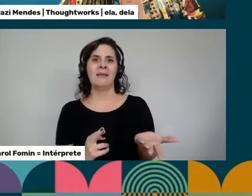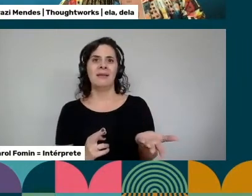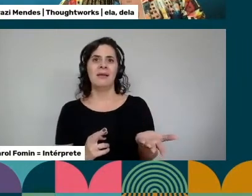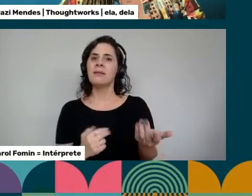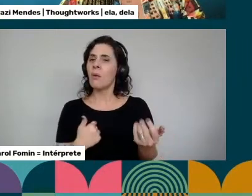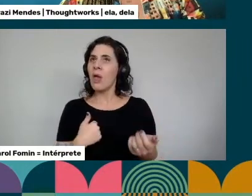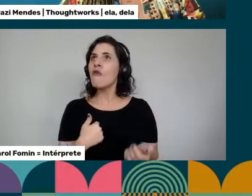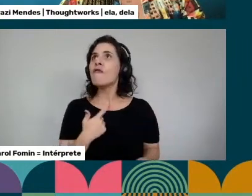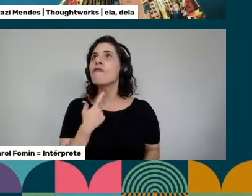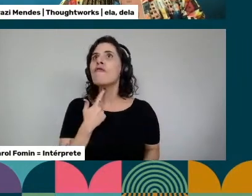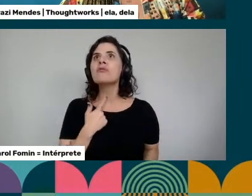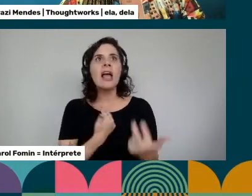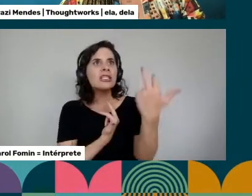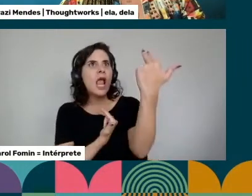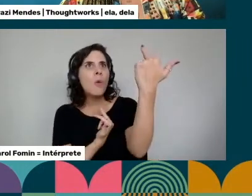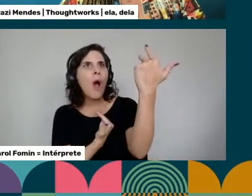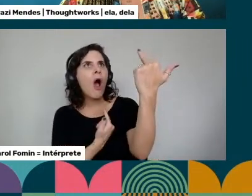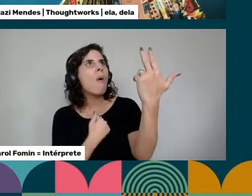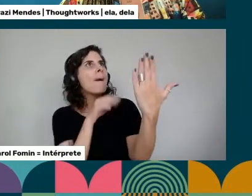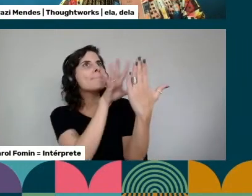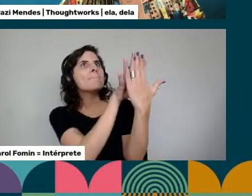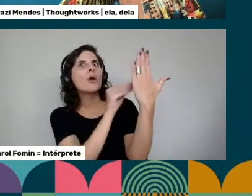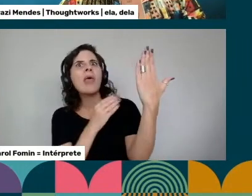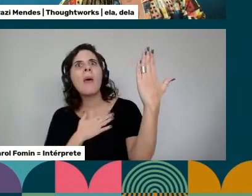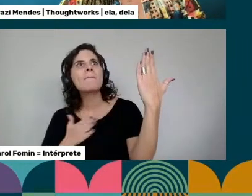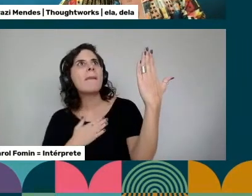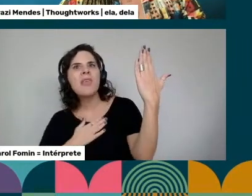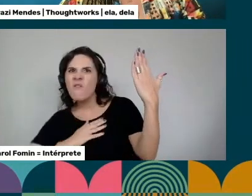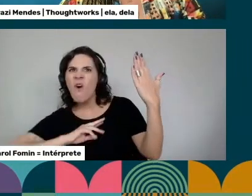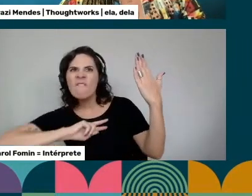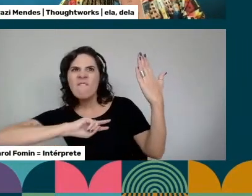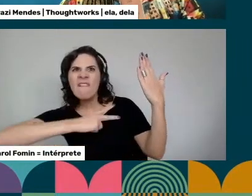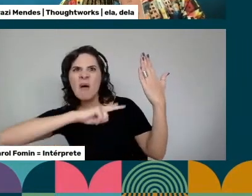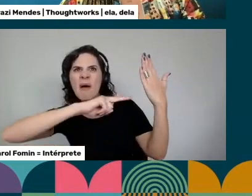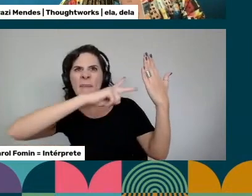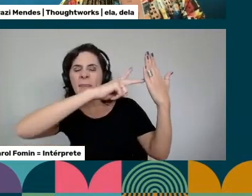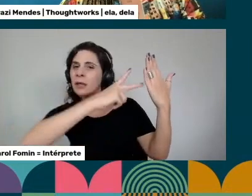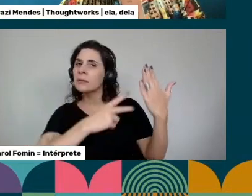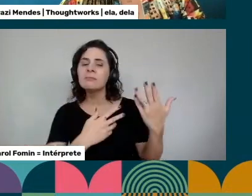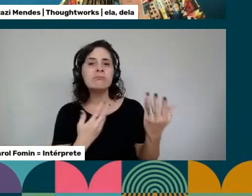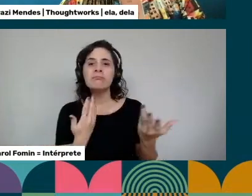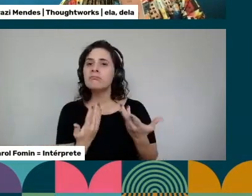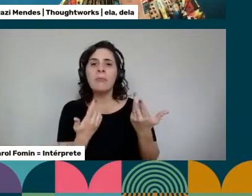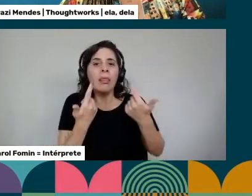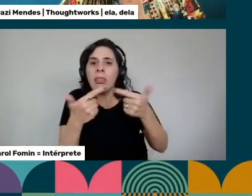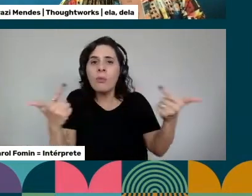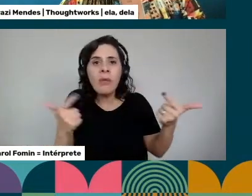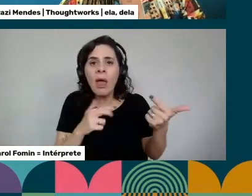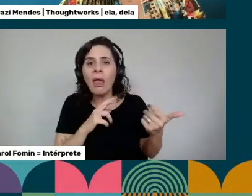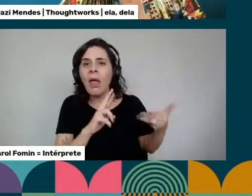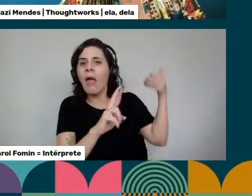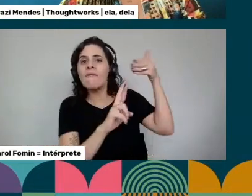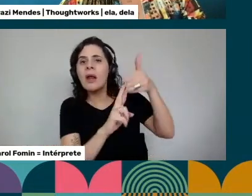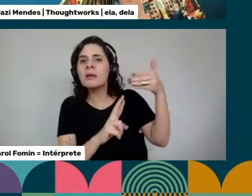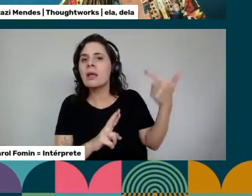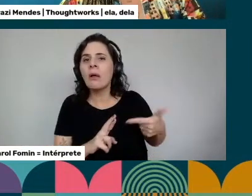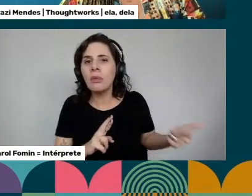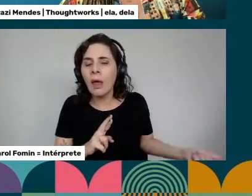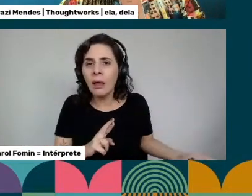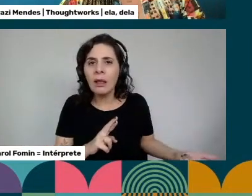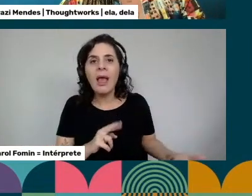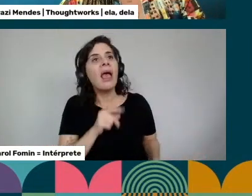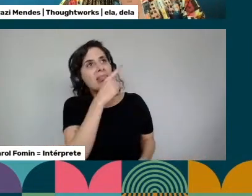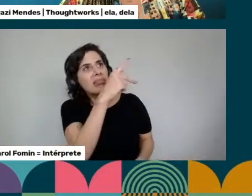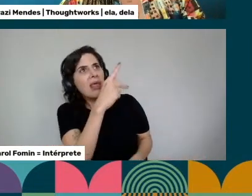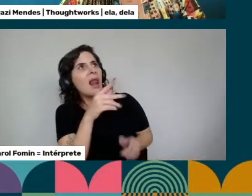fale, nossa, eu também posso, eu também quero, qual é o caminho, o que eu preciso fazer, por onde eu vou, né? Qual o caminho que essa pessoa percorreu que eu também